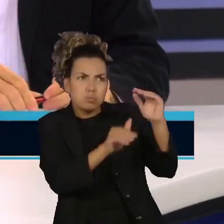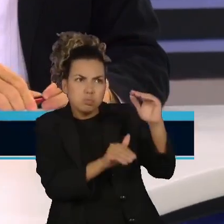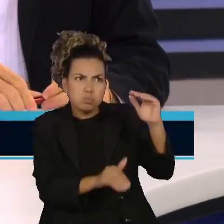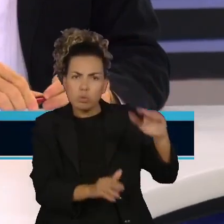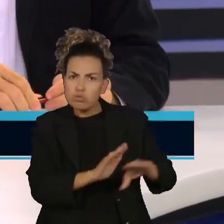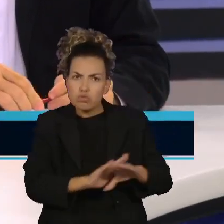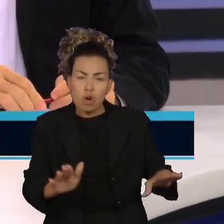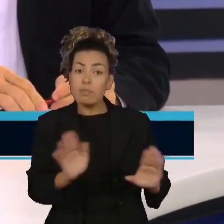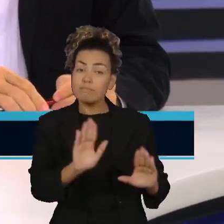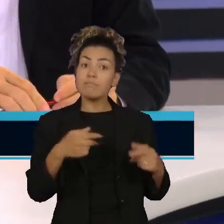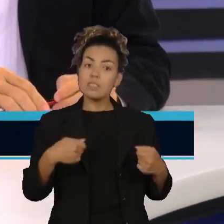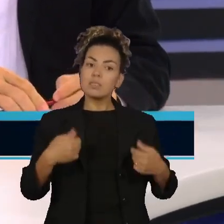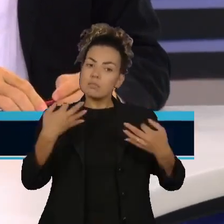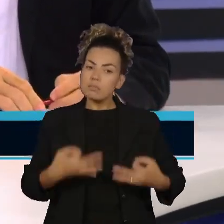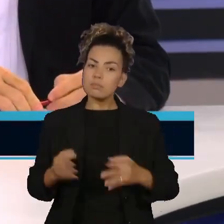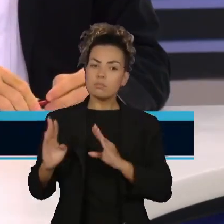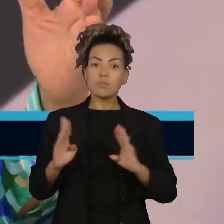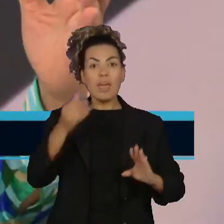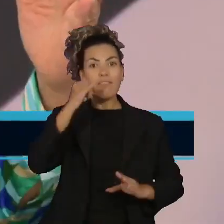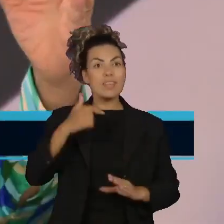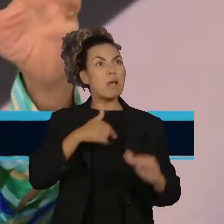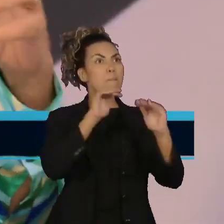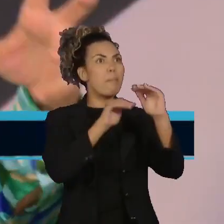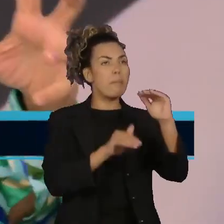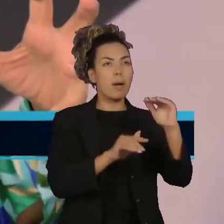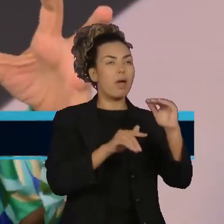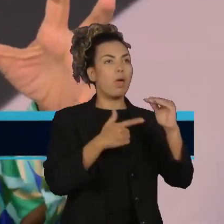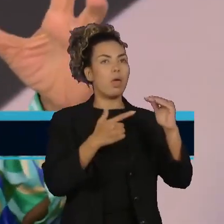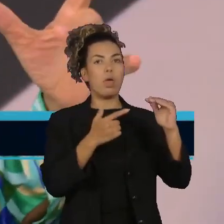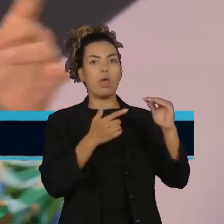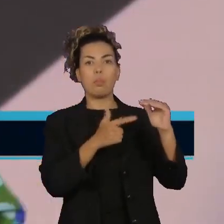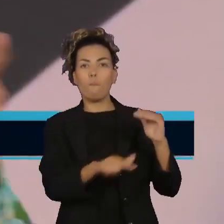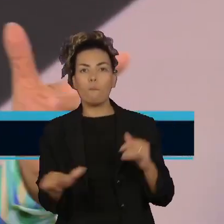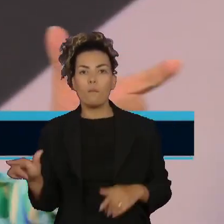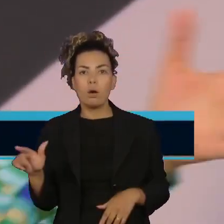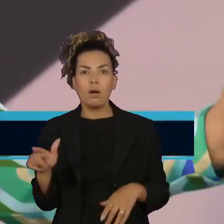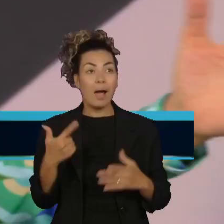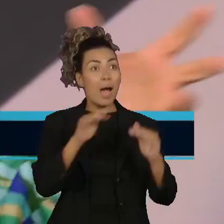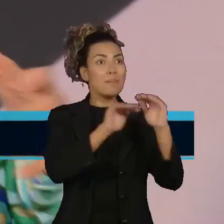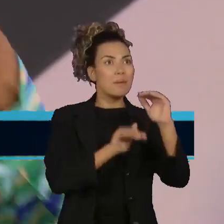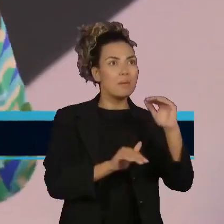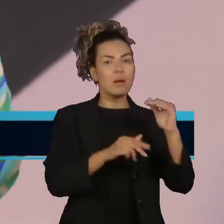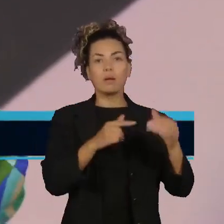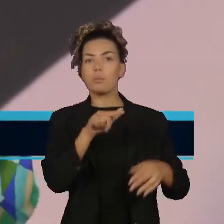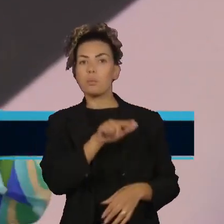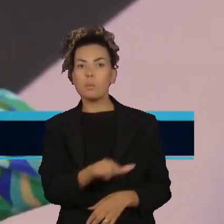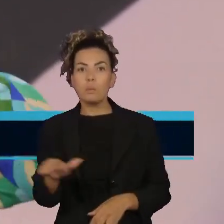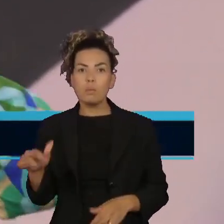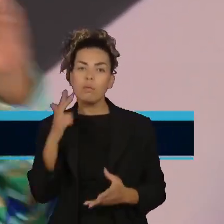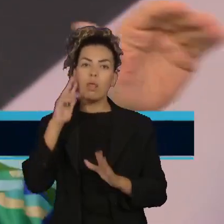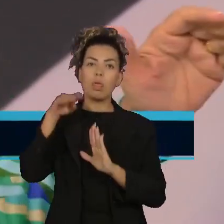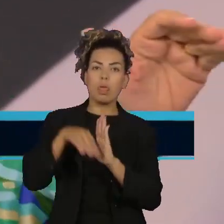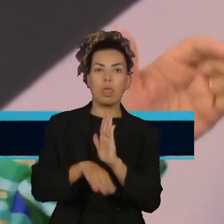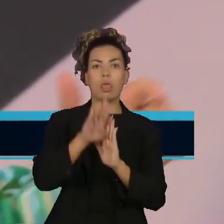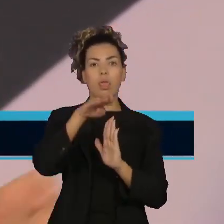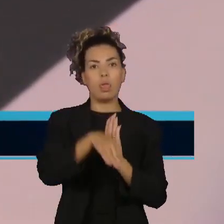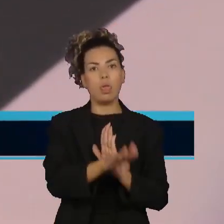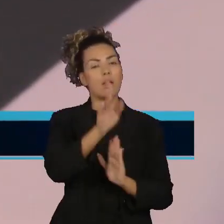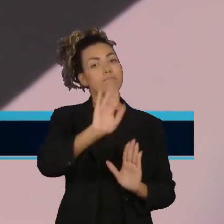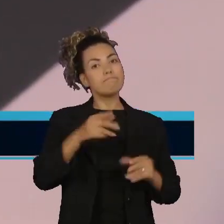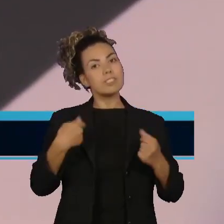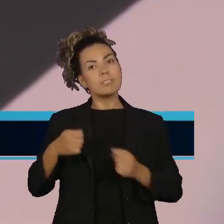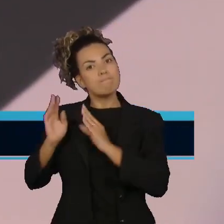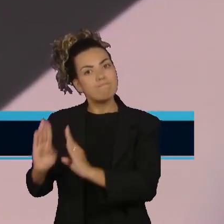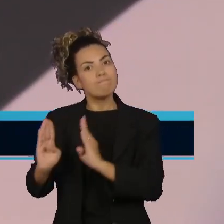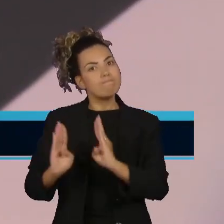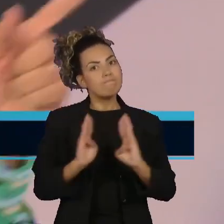estabilidade do plano safra, não ter essa descontinuidade. A questão fiscal acaba constrangendo a capacidade de a gente ter uma segurança